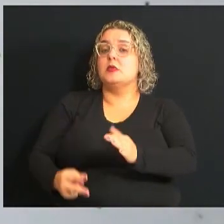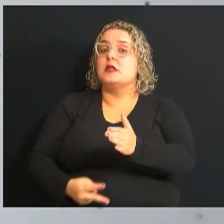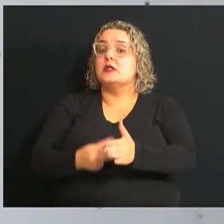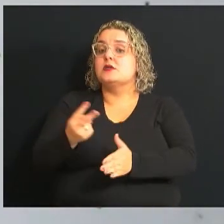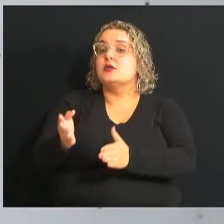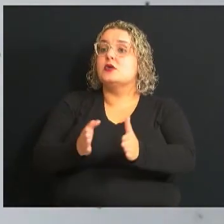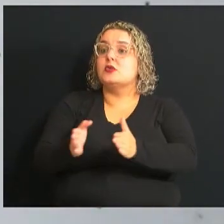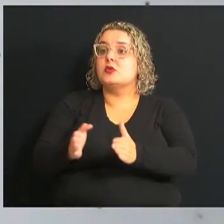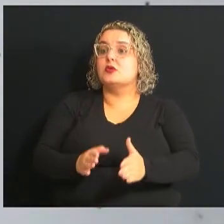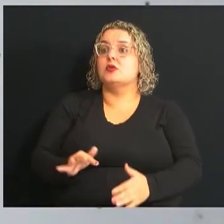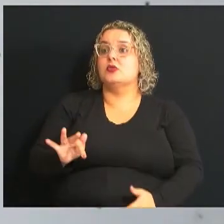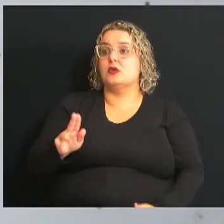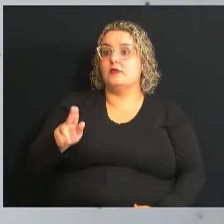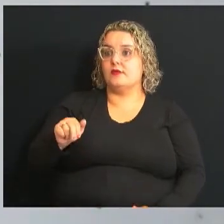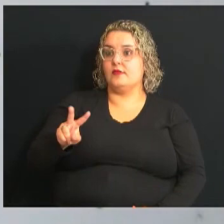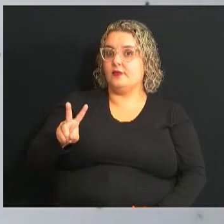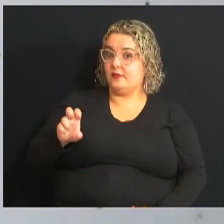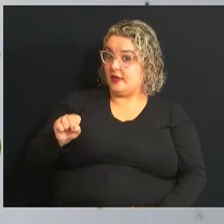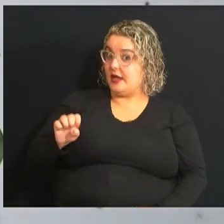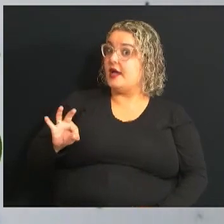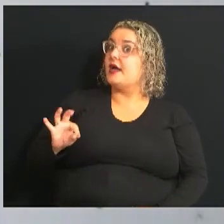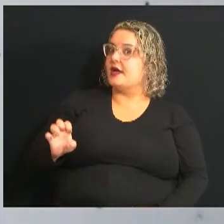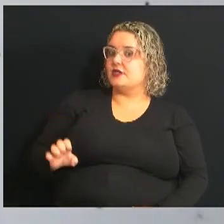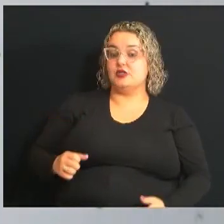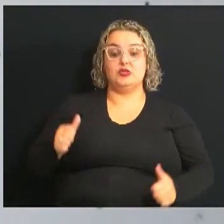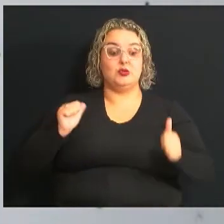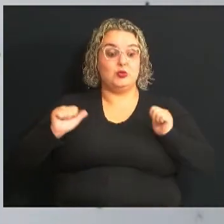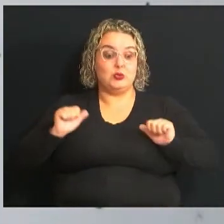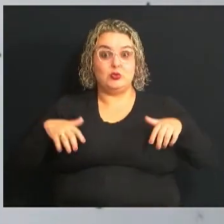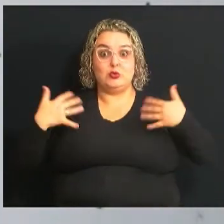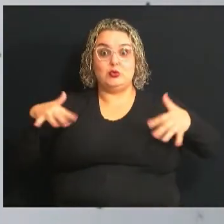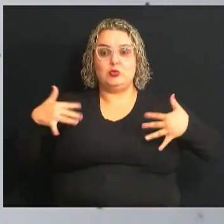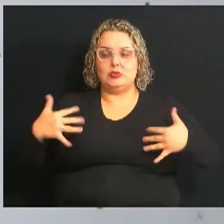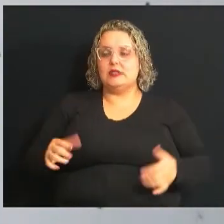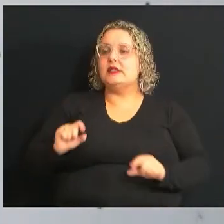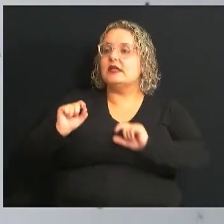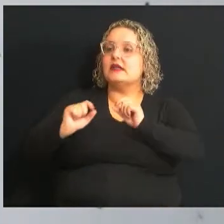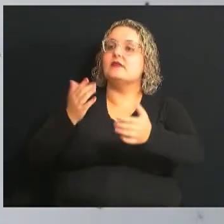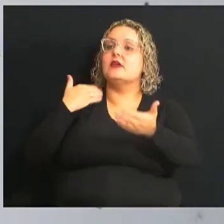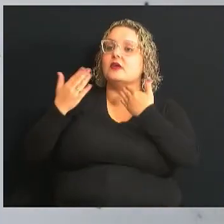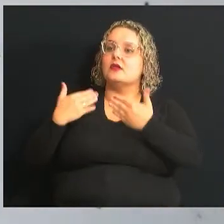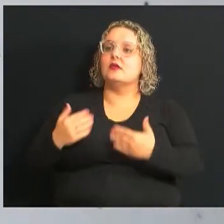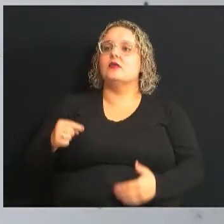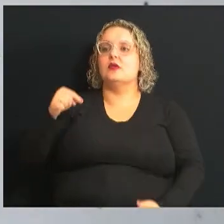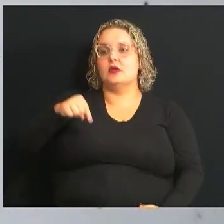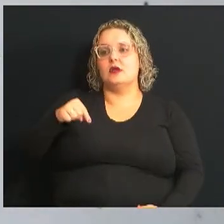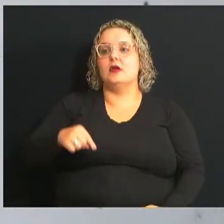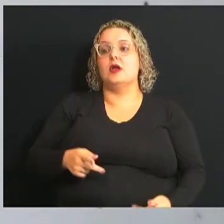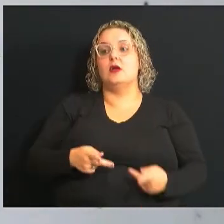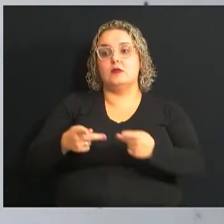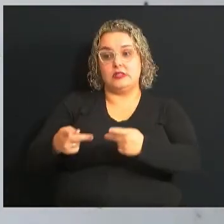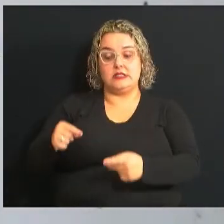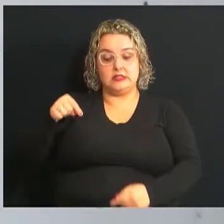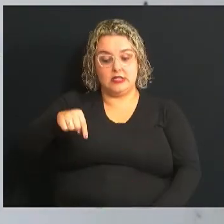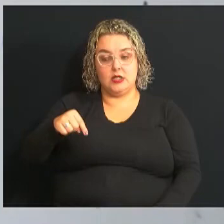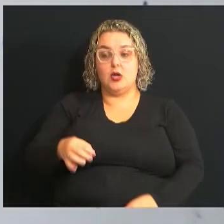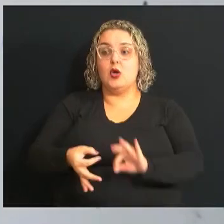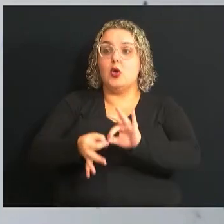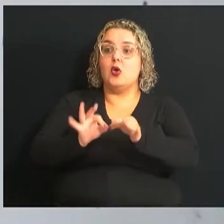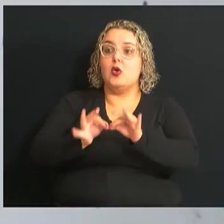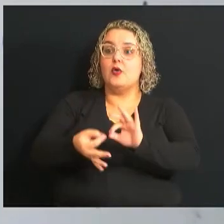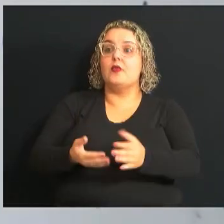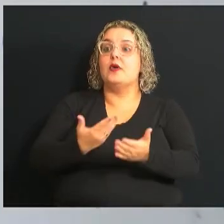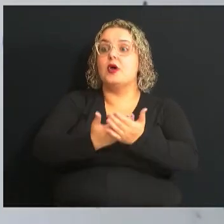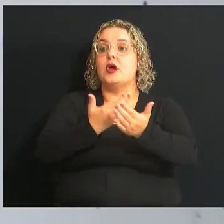da FUVEST, todo mundo aí empolgado. E quem vai falar comigo, a gente veio hoje aqui para a oficina do